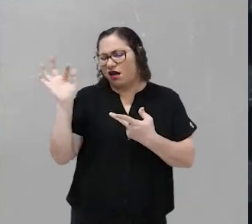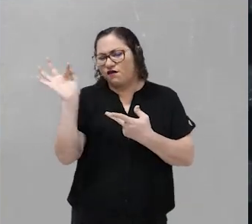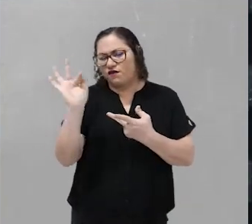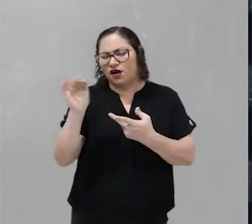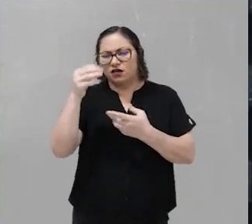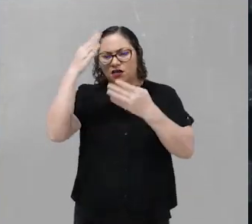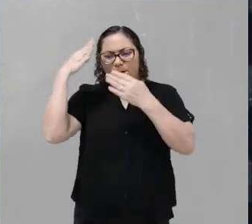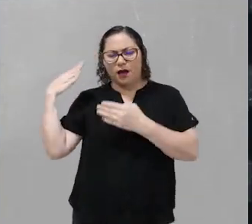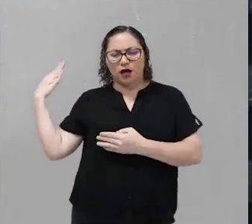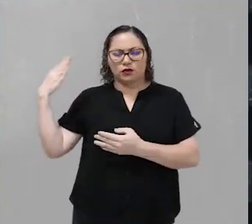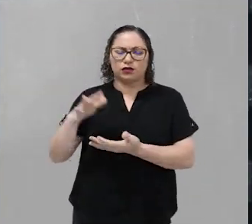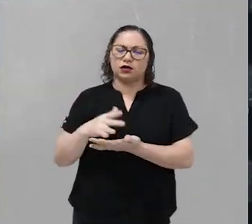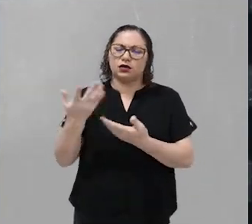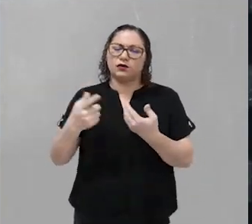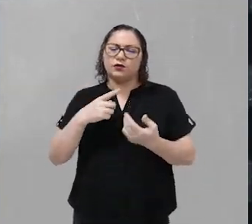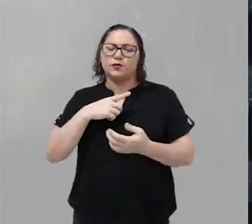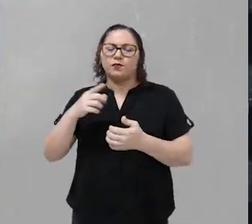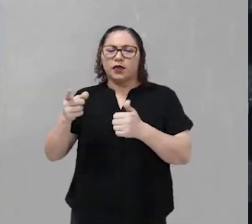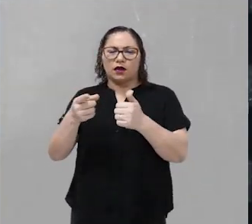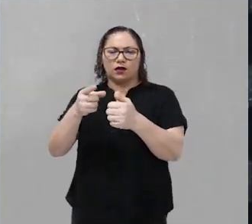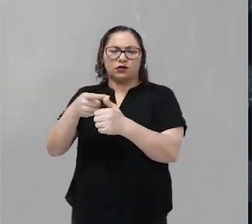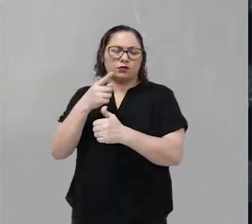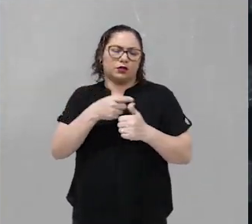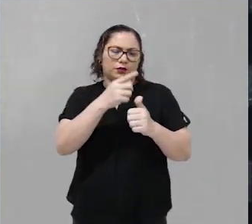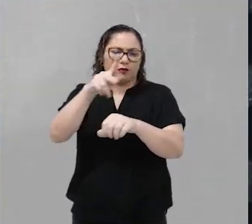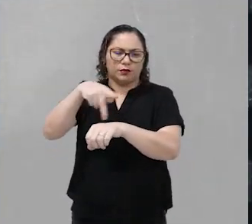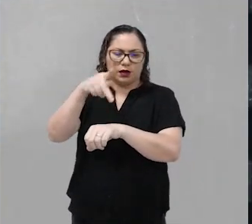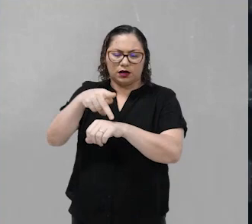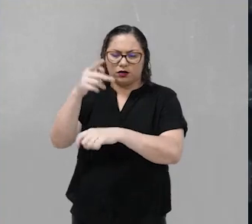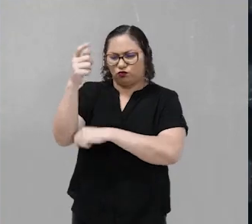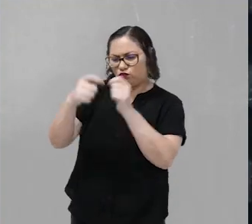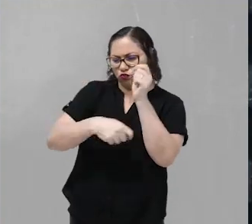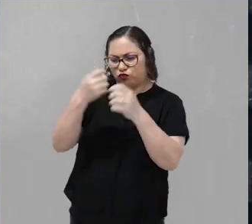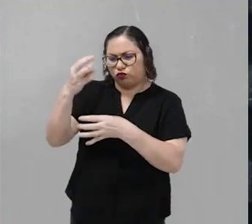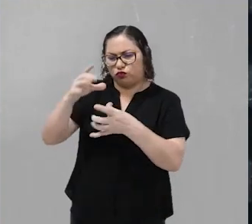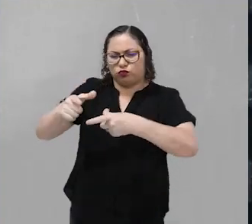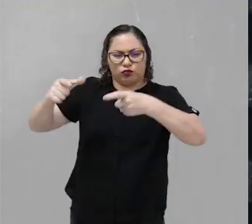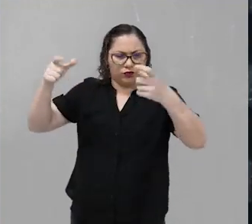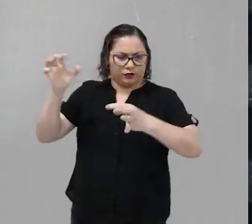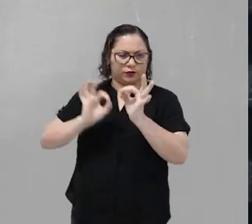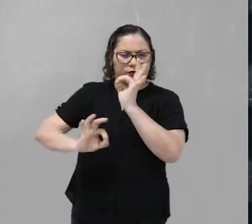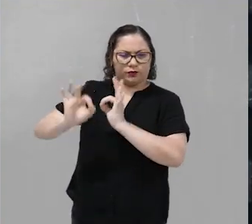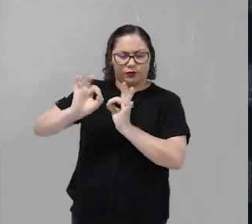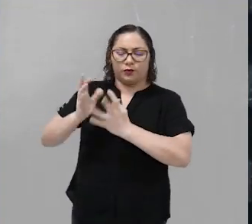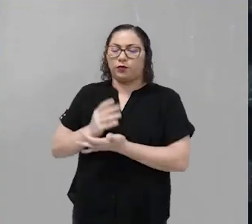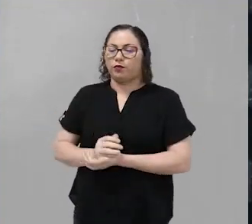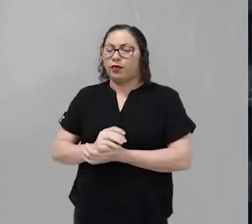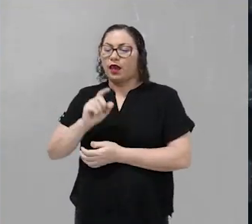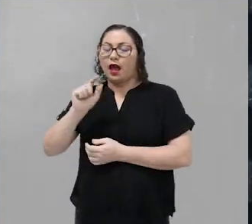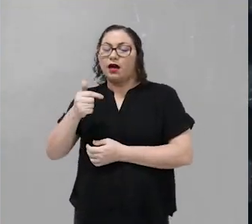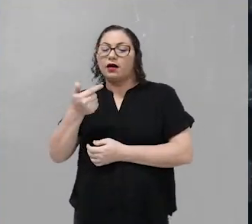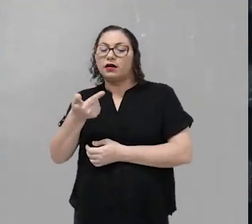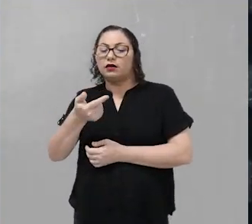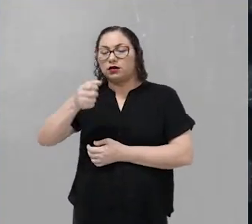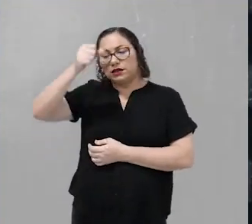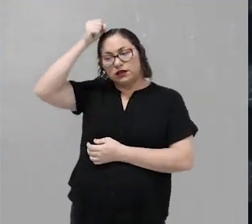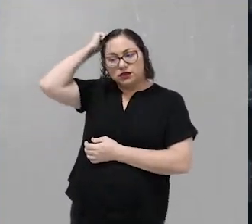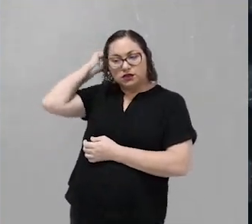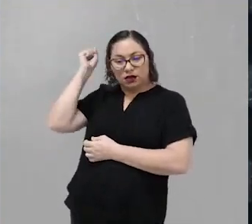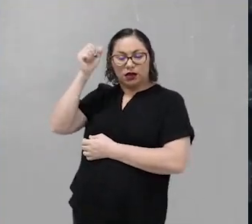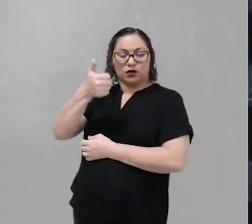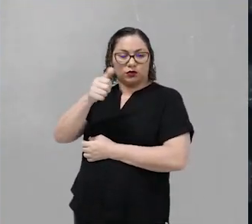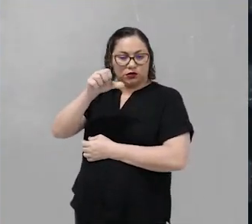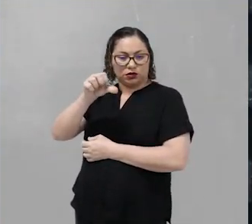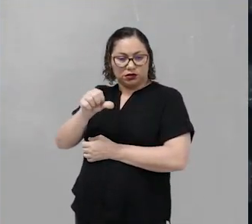Bélgica são os primeiros países a se industrializarem. E depois outros países no século XIX também. E aí no século XIX, já